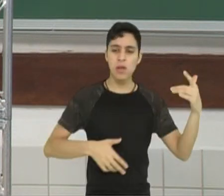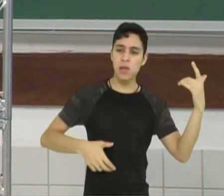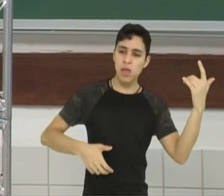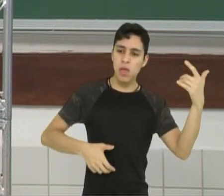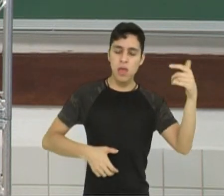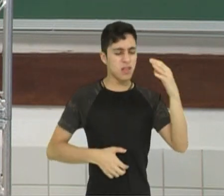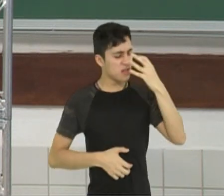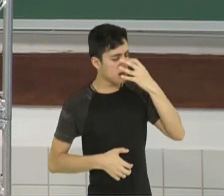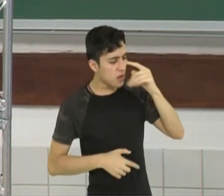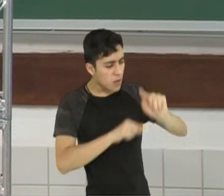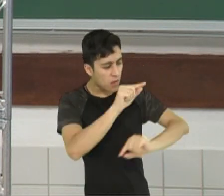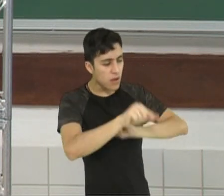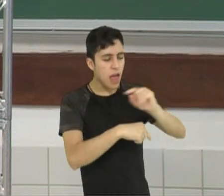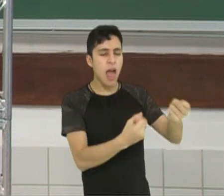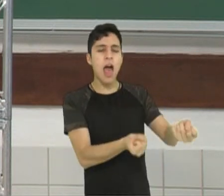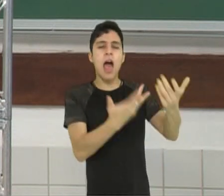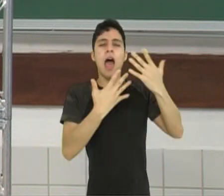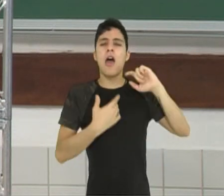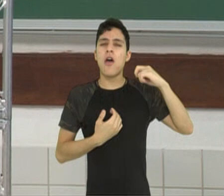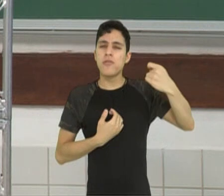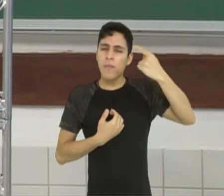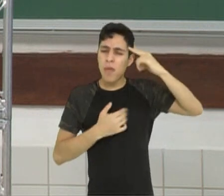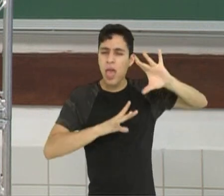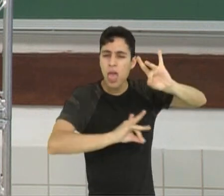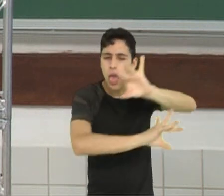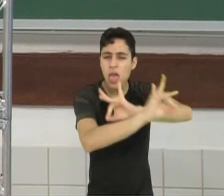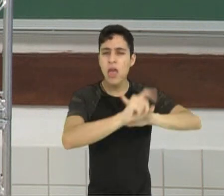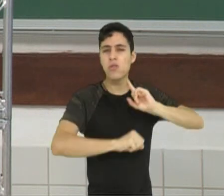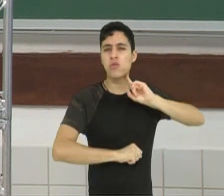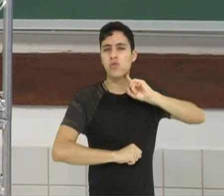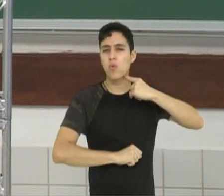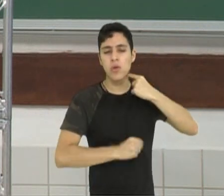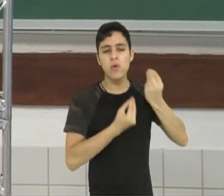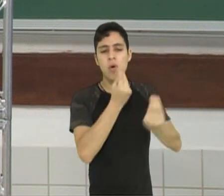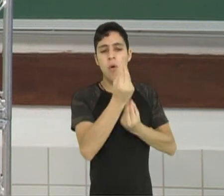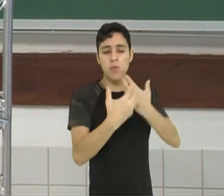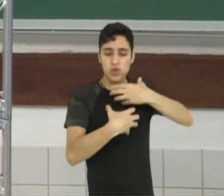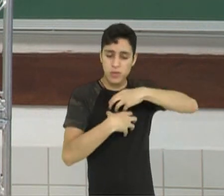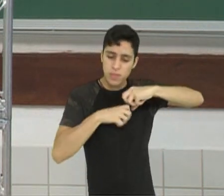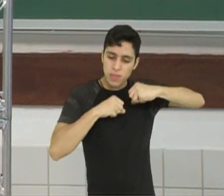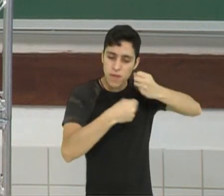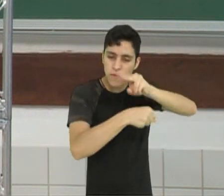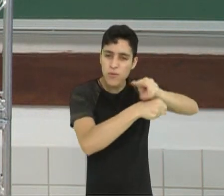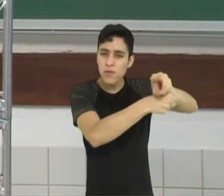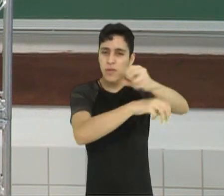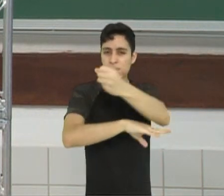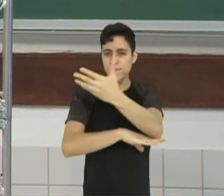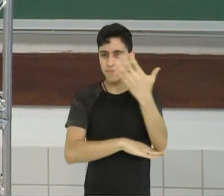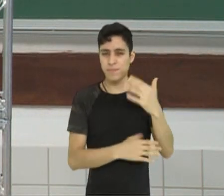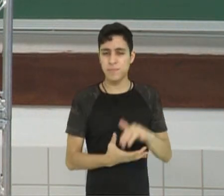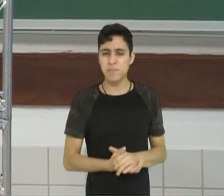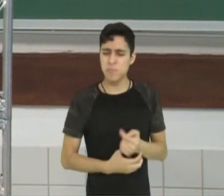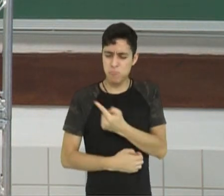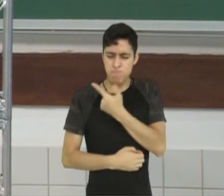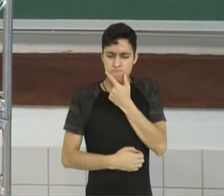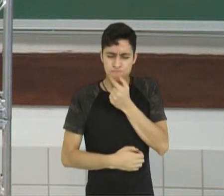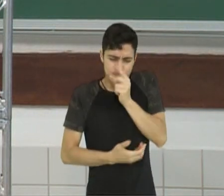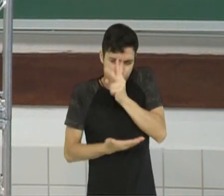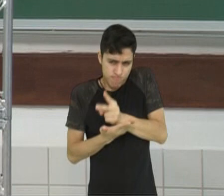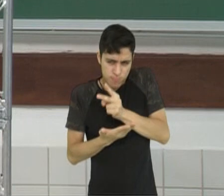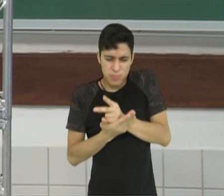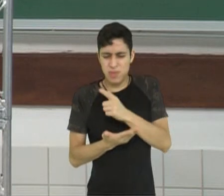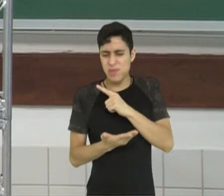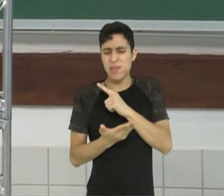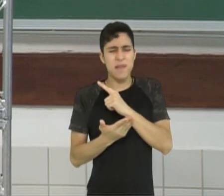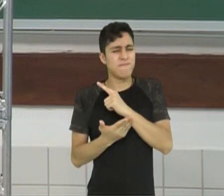rio. Para quê? Para falar sobre poluição, para falar sobre cuidado com a natureza. E ele tem várias obras sempre envolvendo